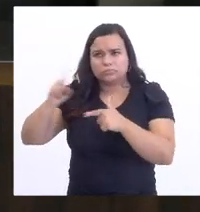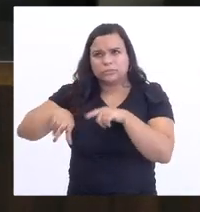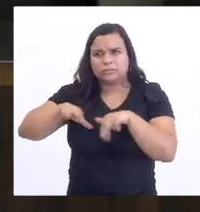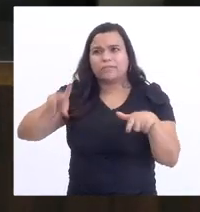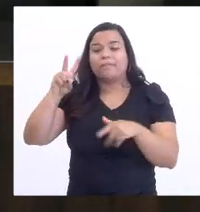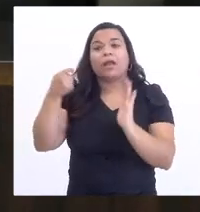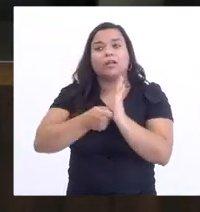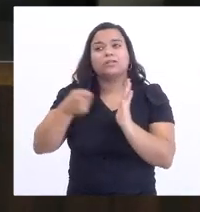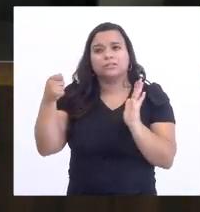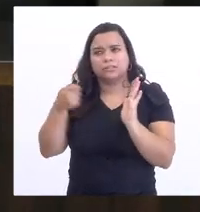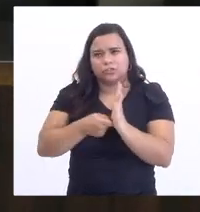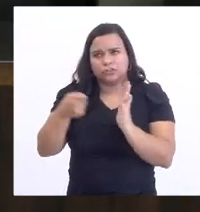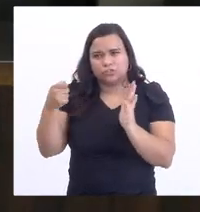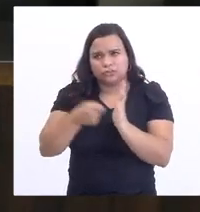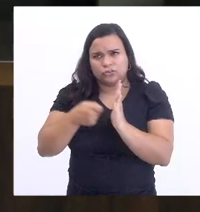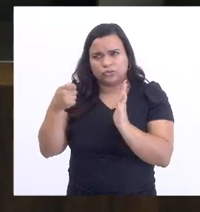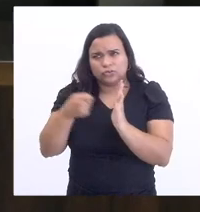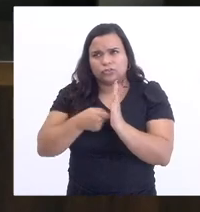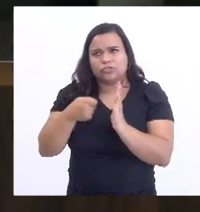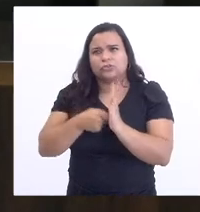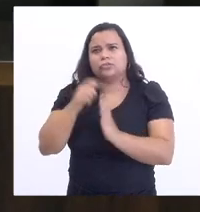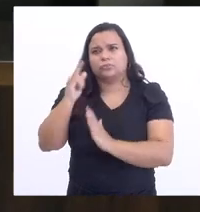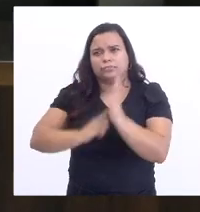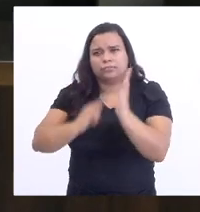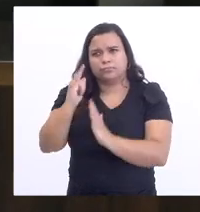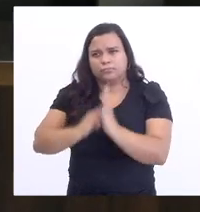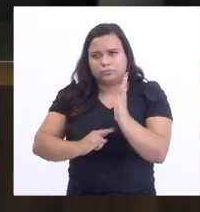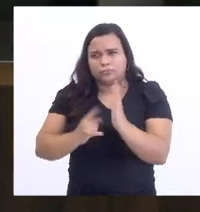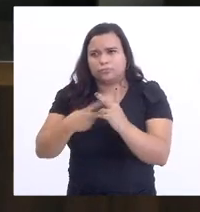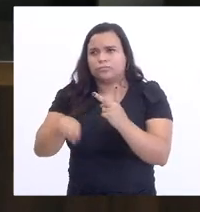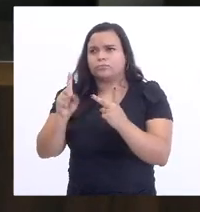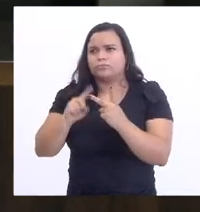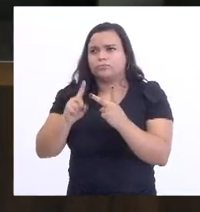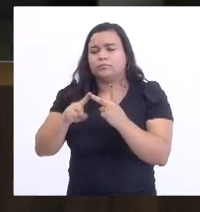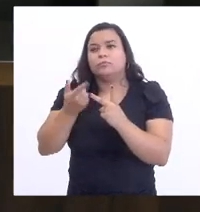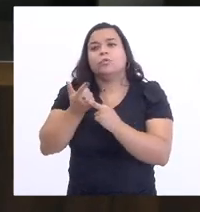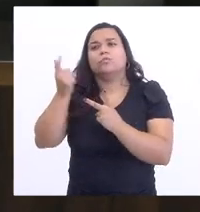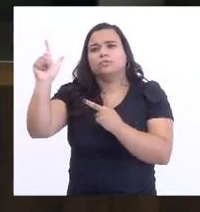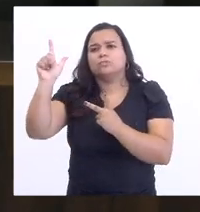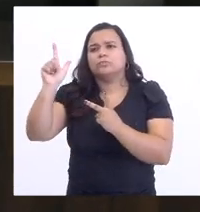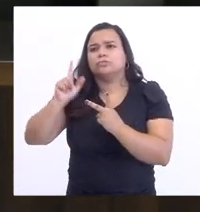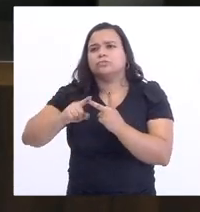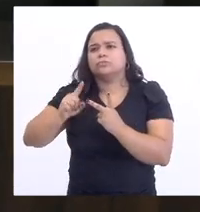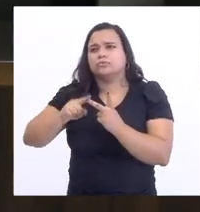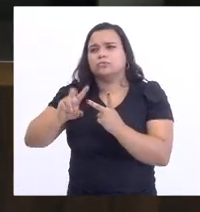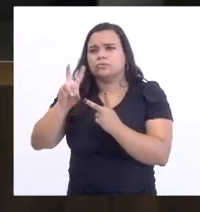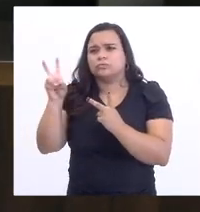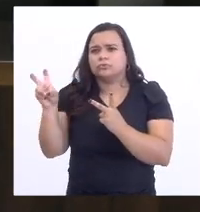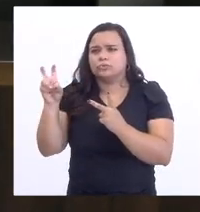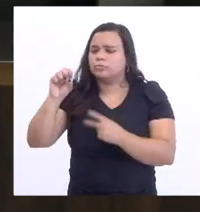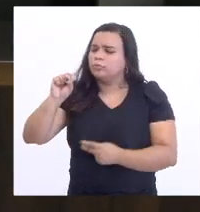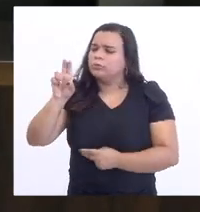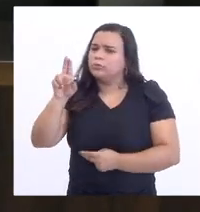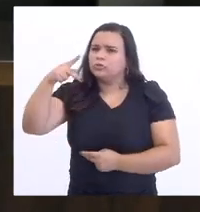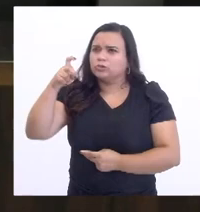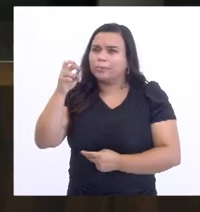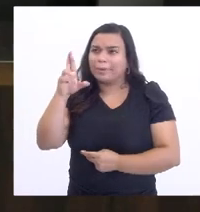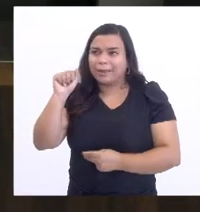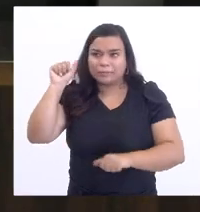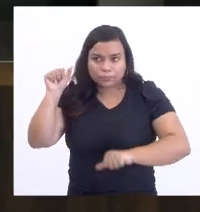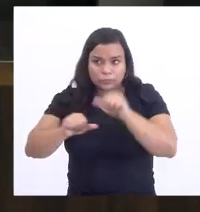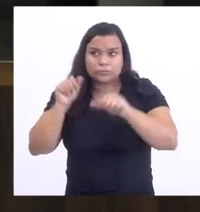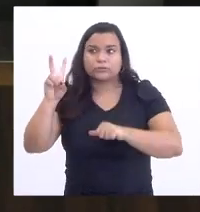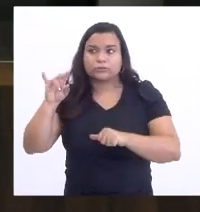documentos. Período de calamidade. E o outro modificando o Supera, para que possa, no caso de